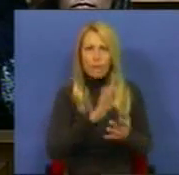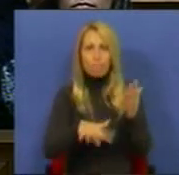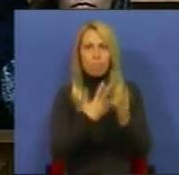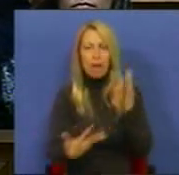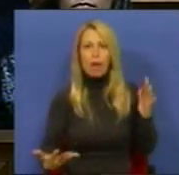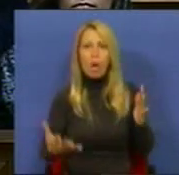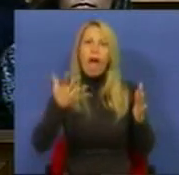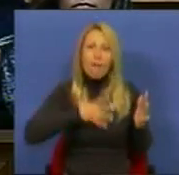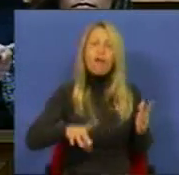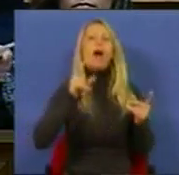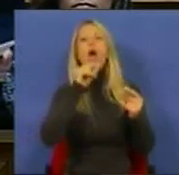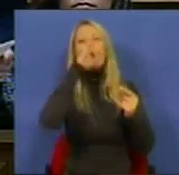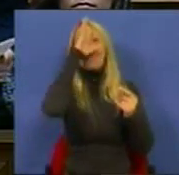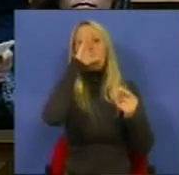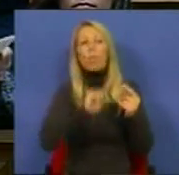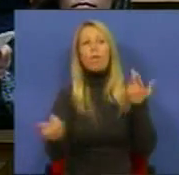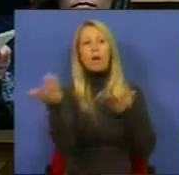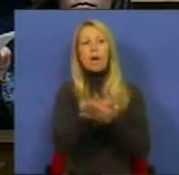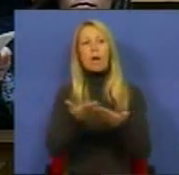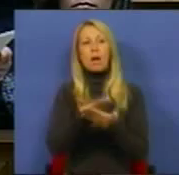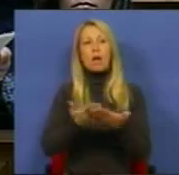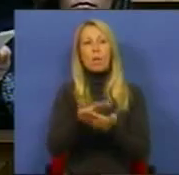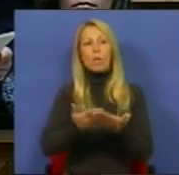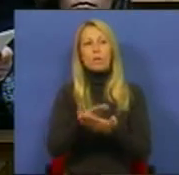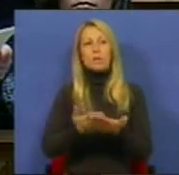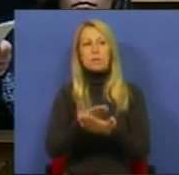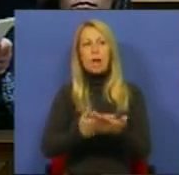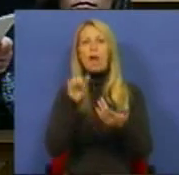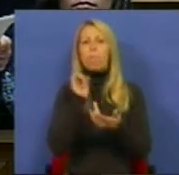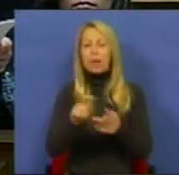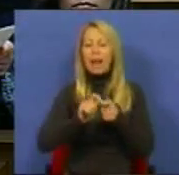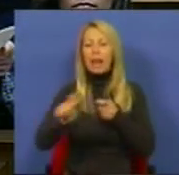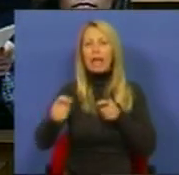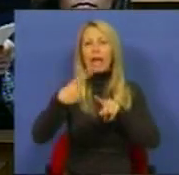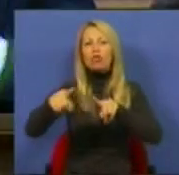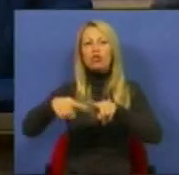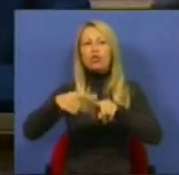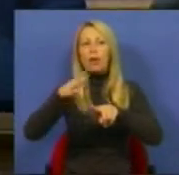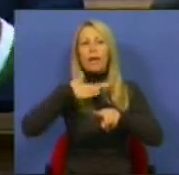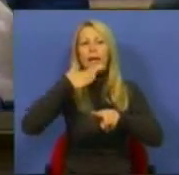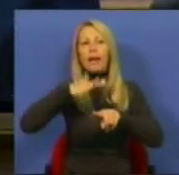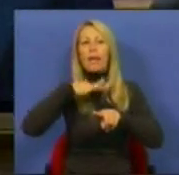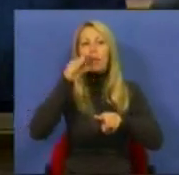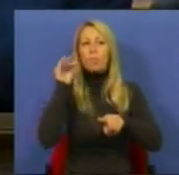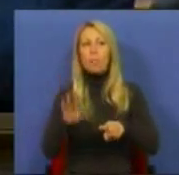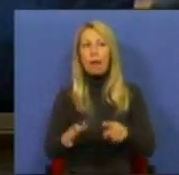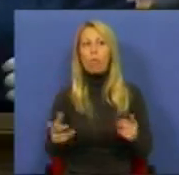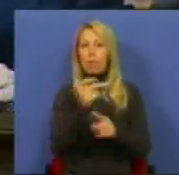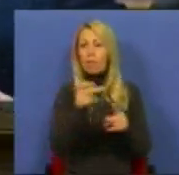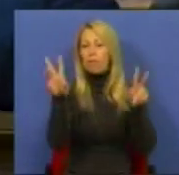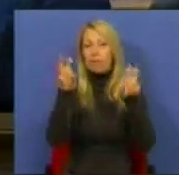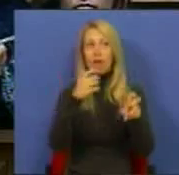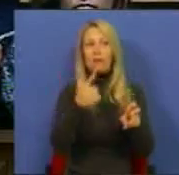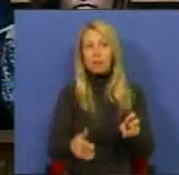que o Governo negocie uma verdadeira e ampla linha de crédito. Cito, acabei de citar. E, cheio